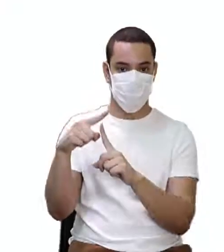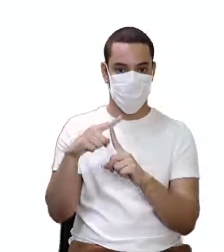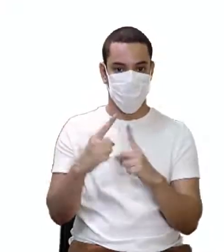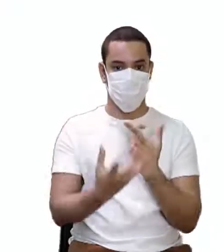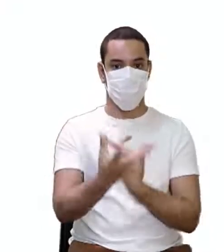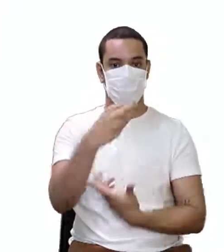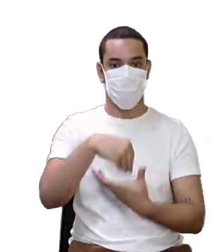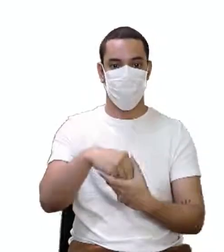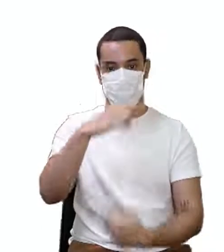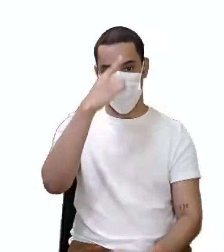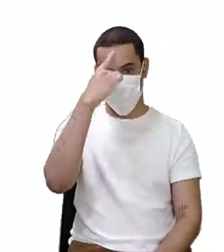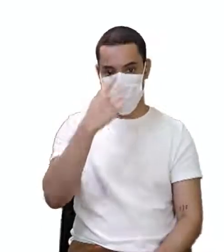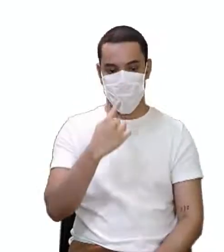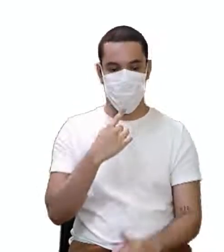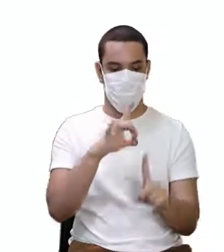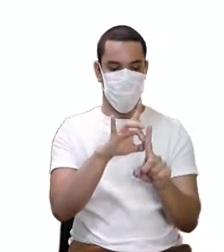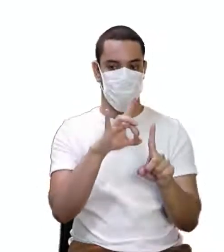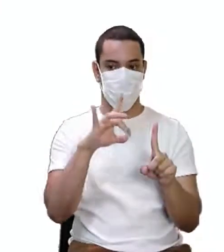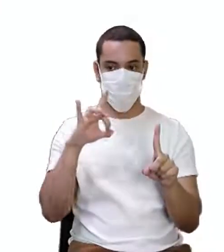isolamento de espécies.